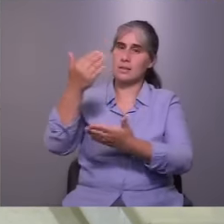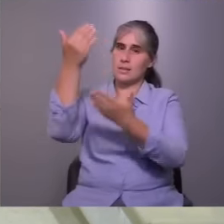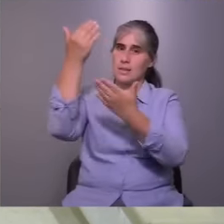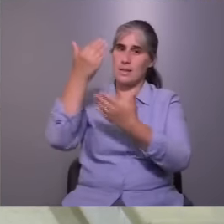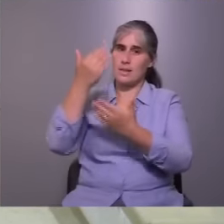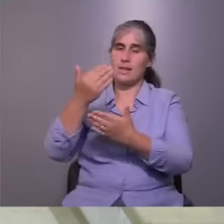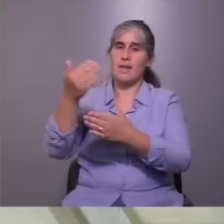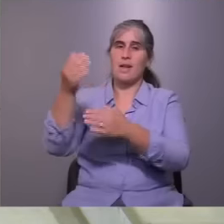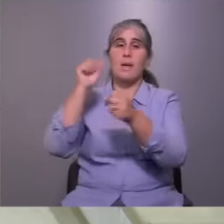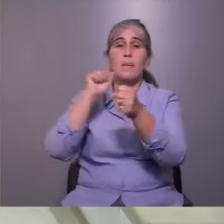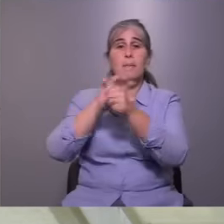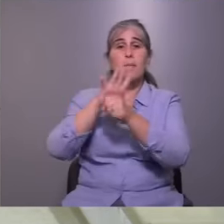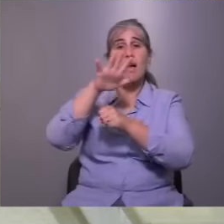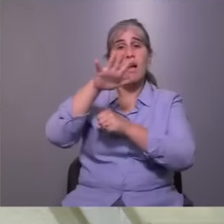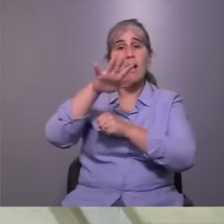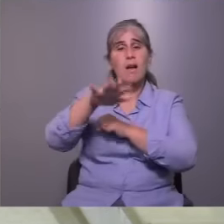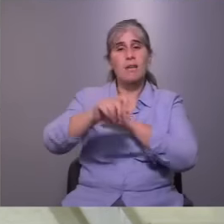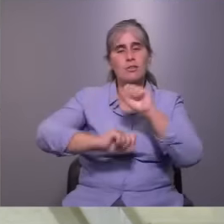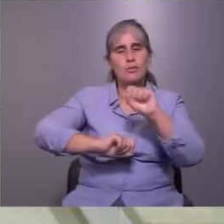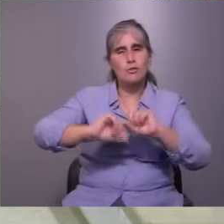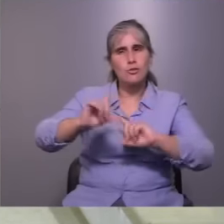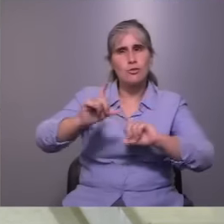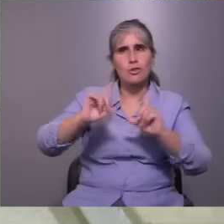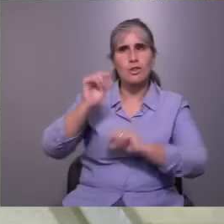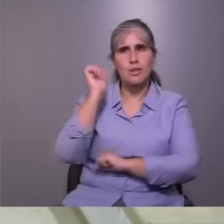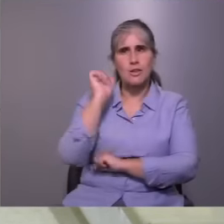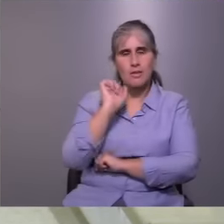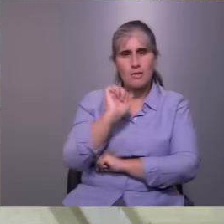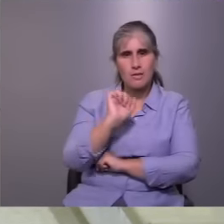Salve, todos. Salve.